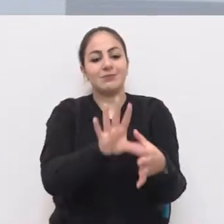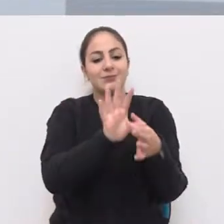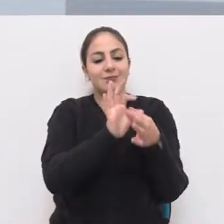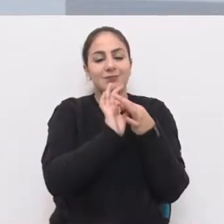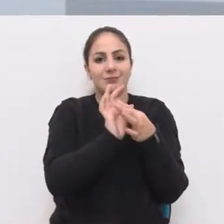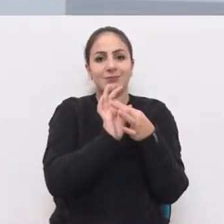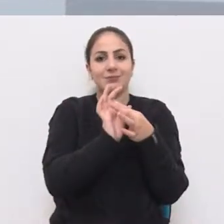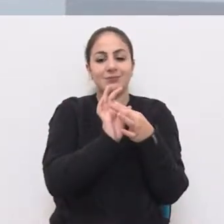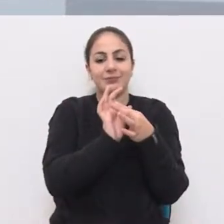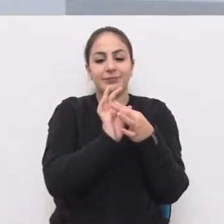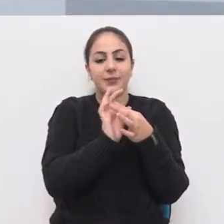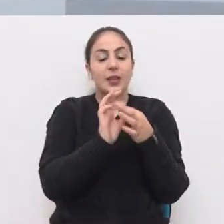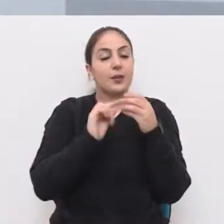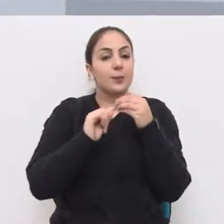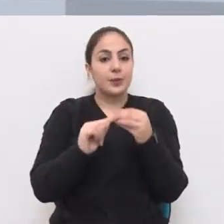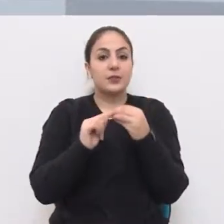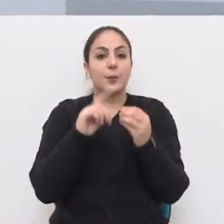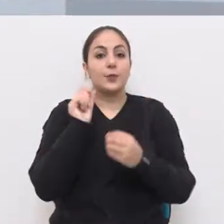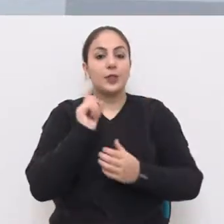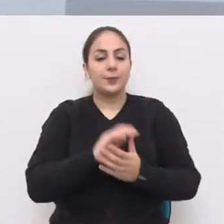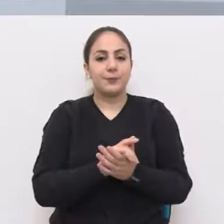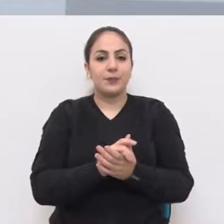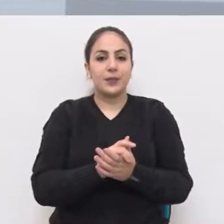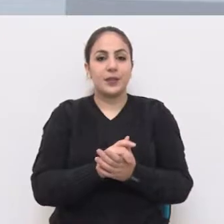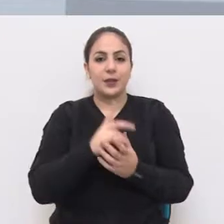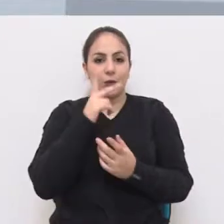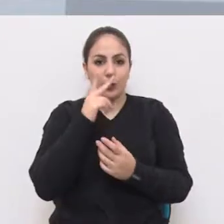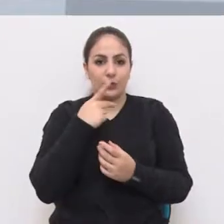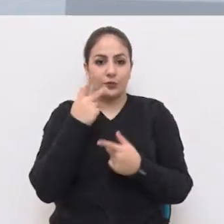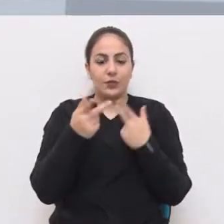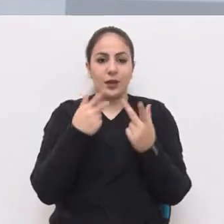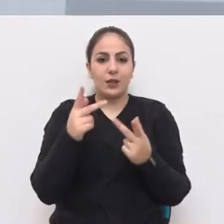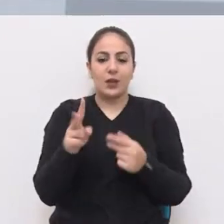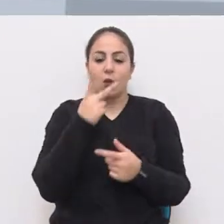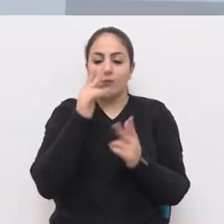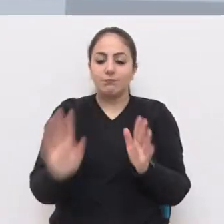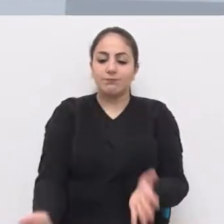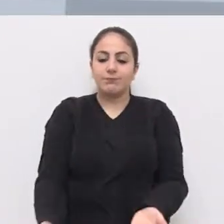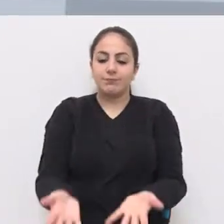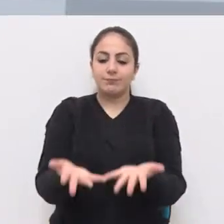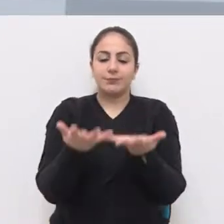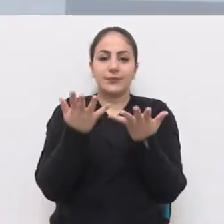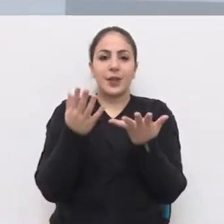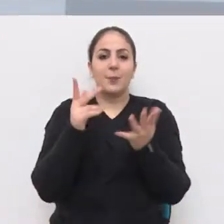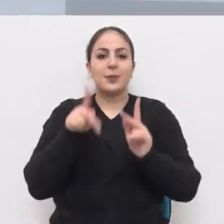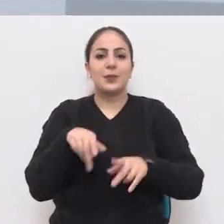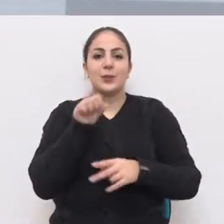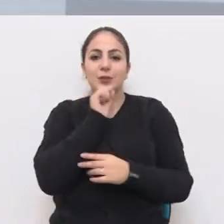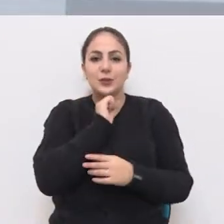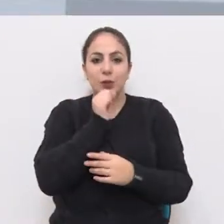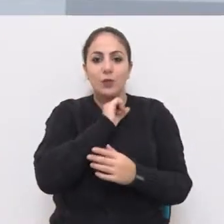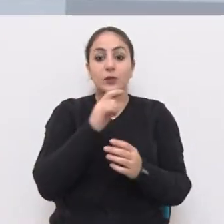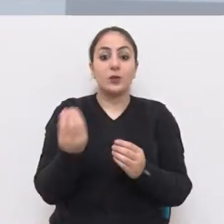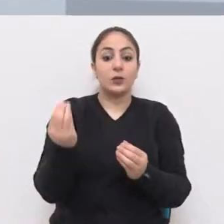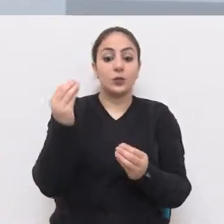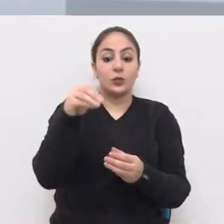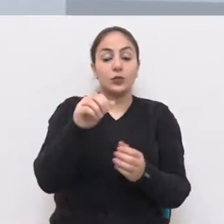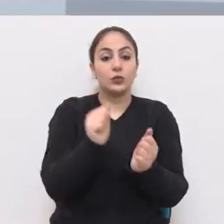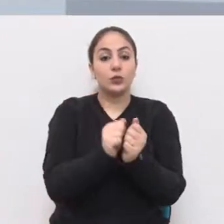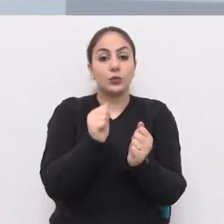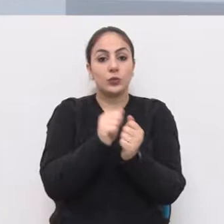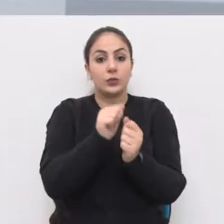agradável e principalmente, né, como eu volto a dizer, é valorizar o nosso idoso, incluindo ele